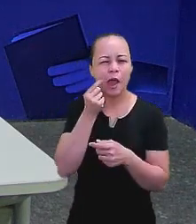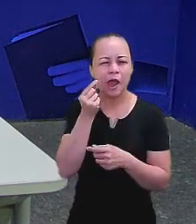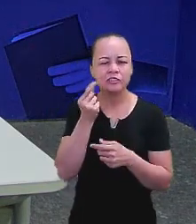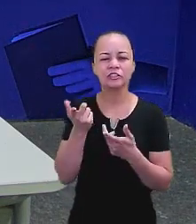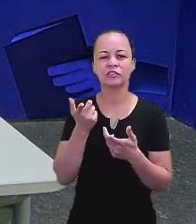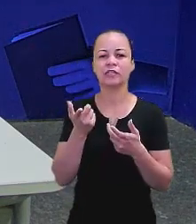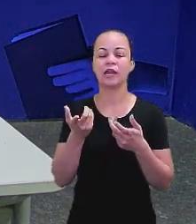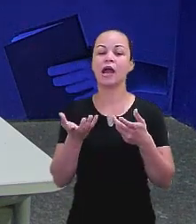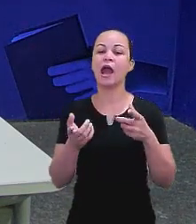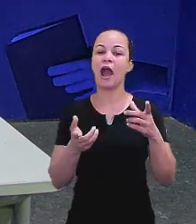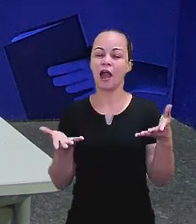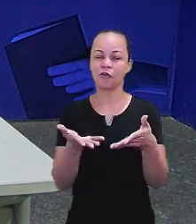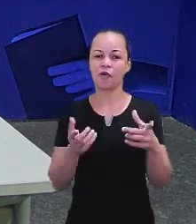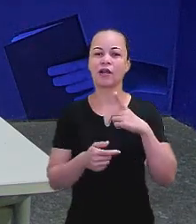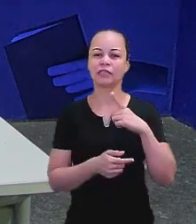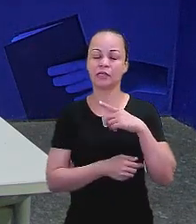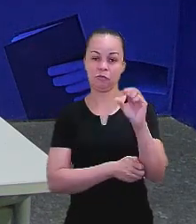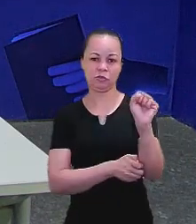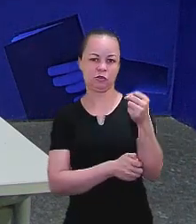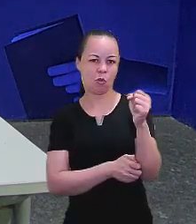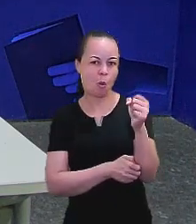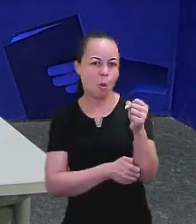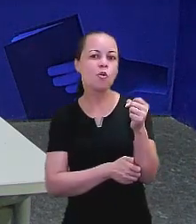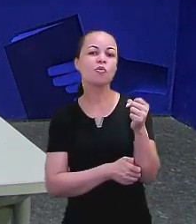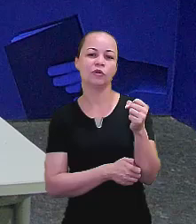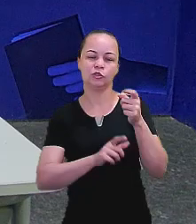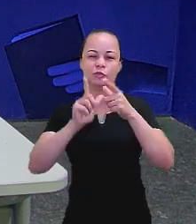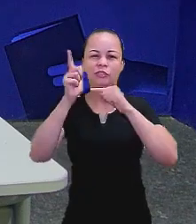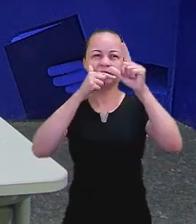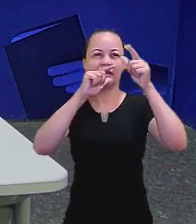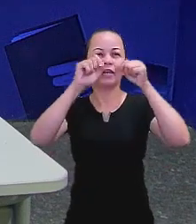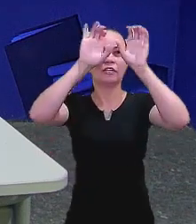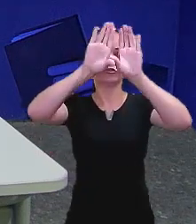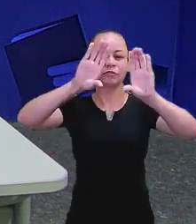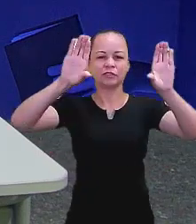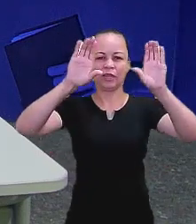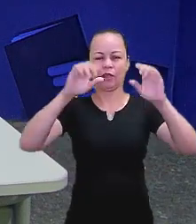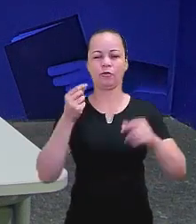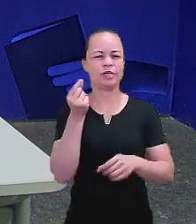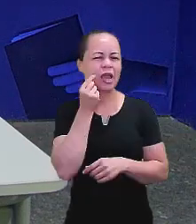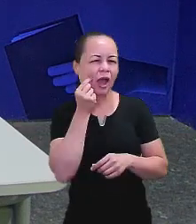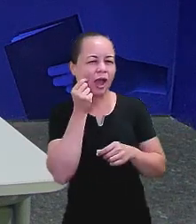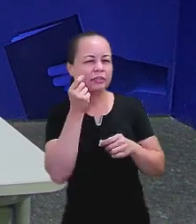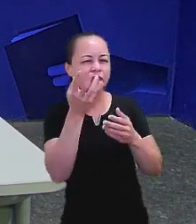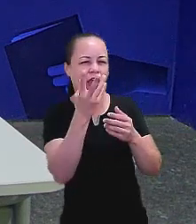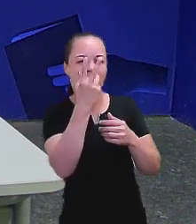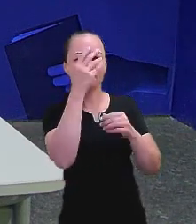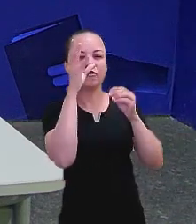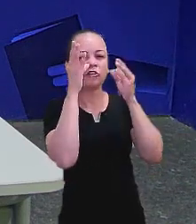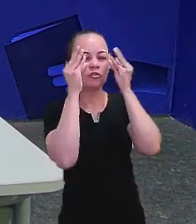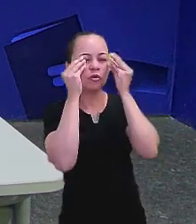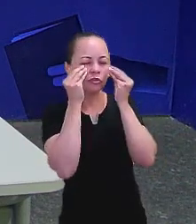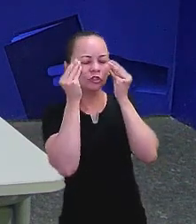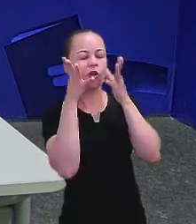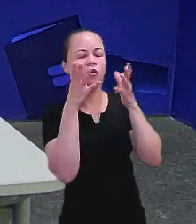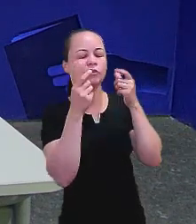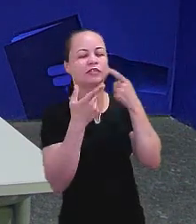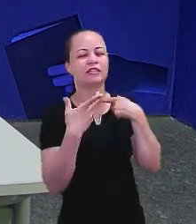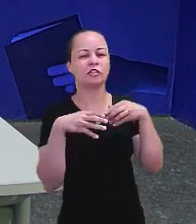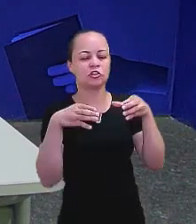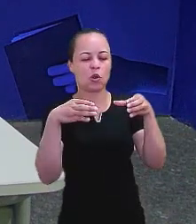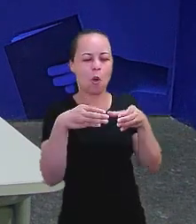agora 8 estrelas no céu. E a ratinha fechou os olhos e desejou uma torta